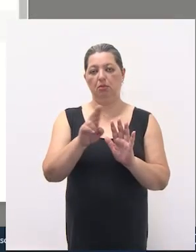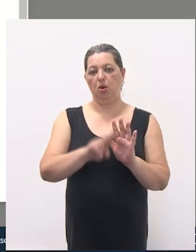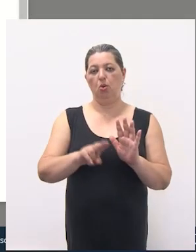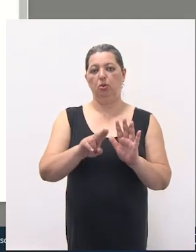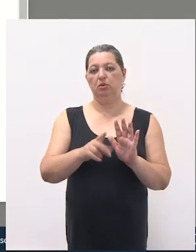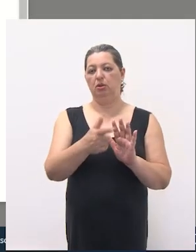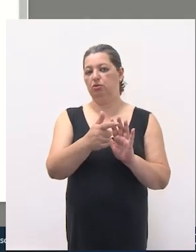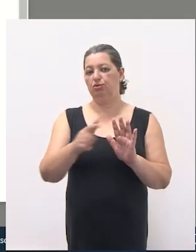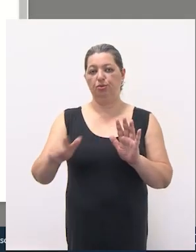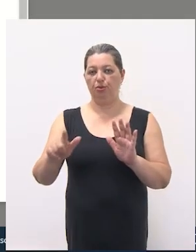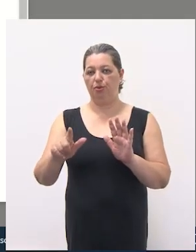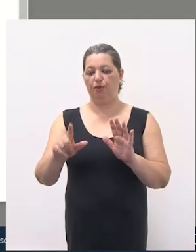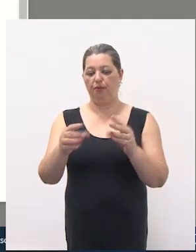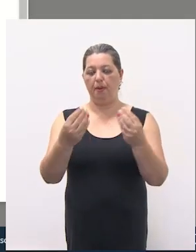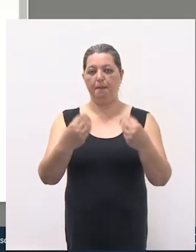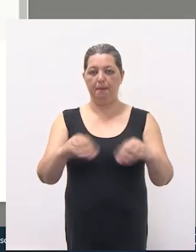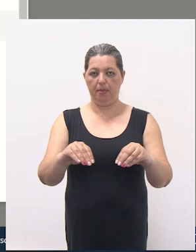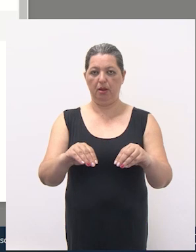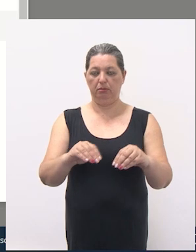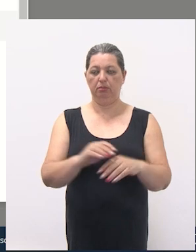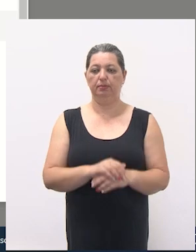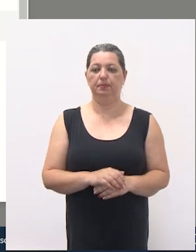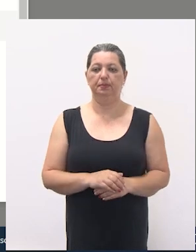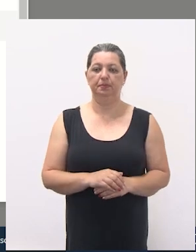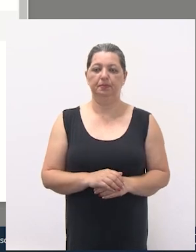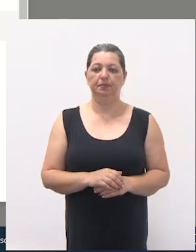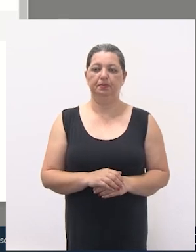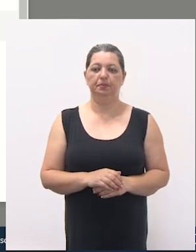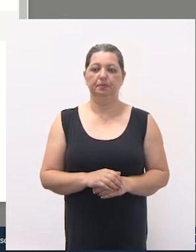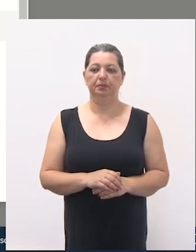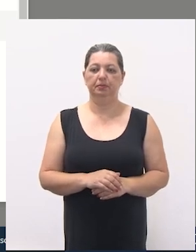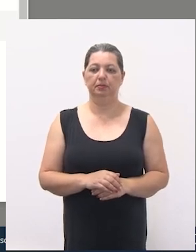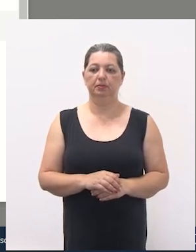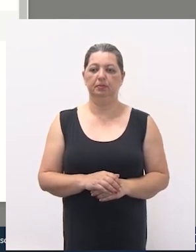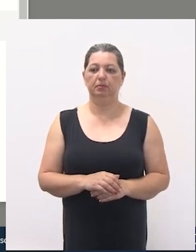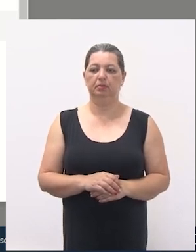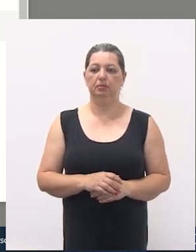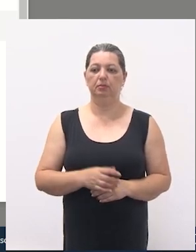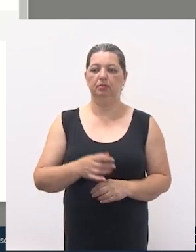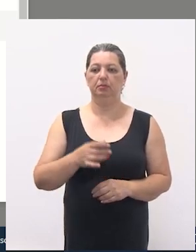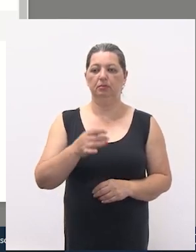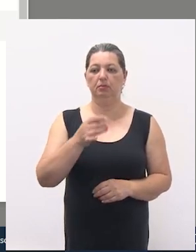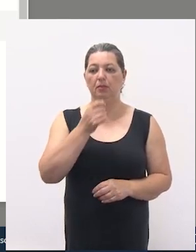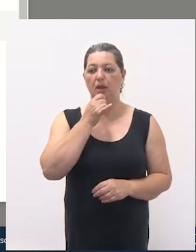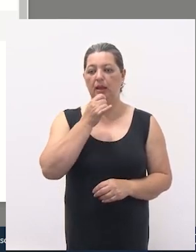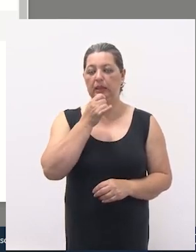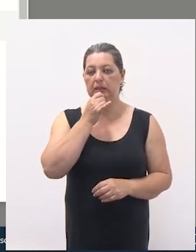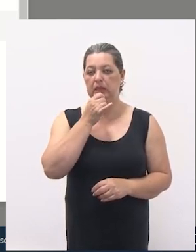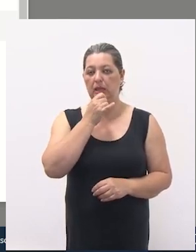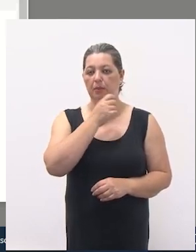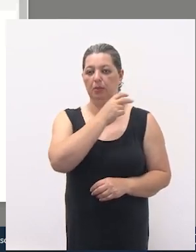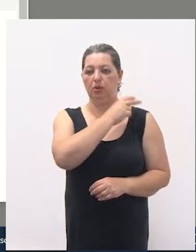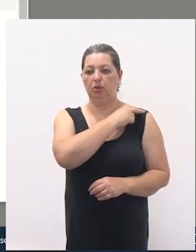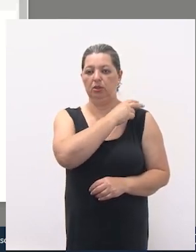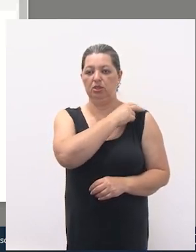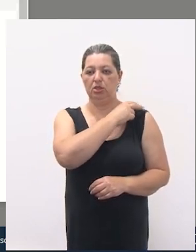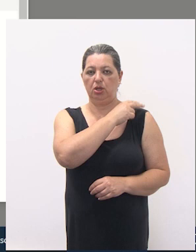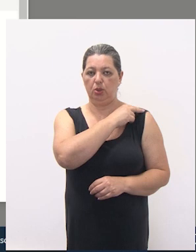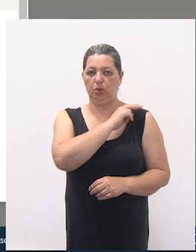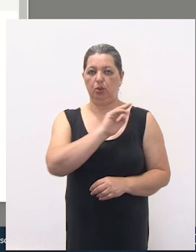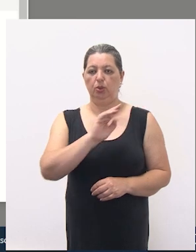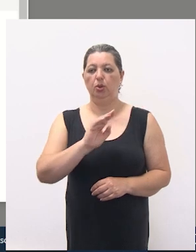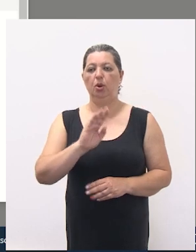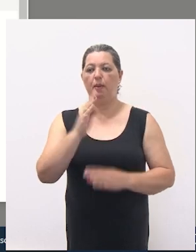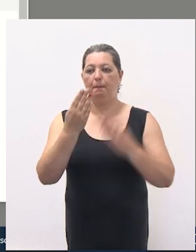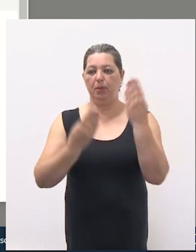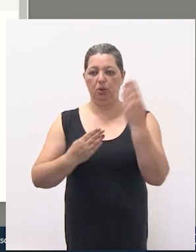postagens, certo? Olha, uma Tá boa dica. Essa série aqui, segundo Biologia, ela está arquivada. Essa sala teste também